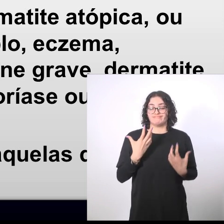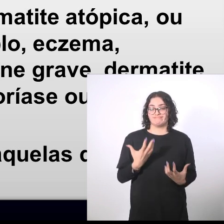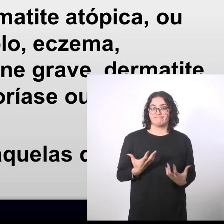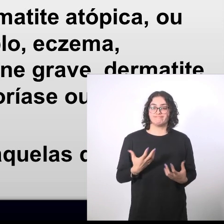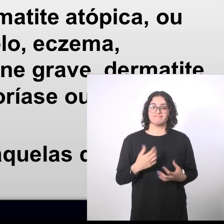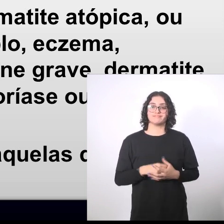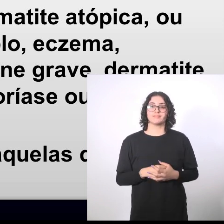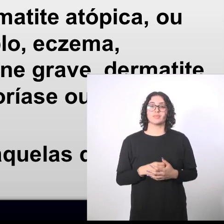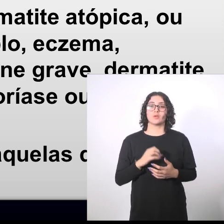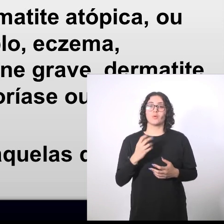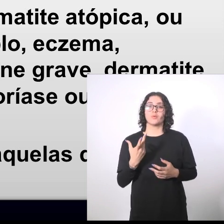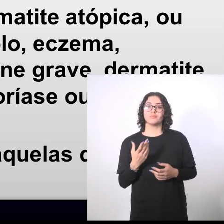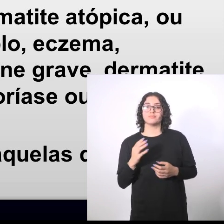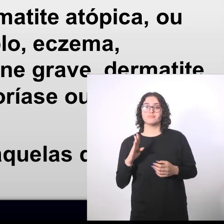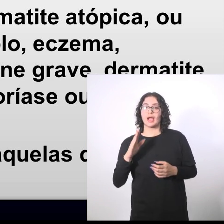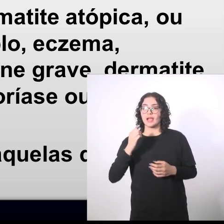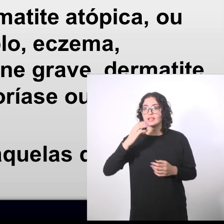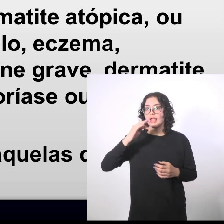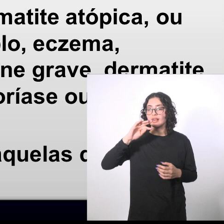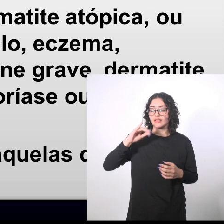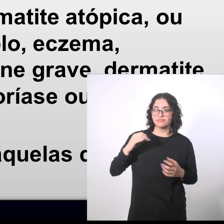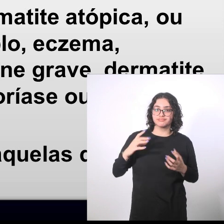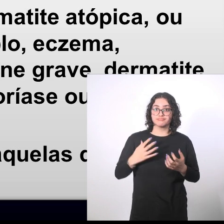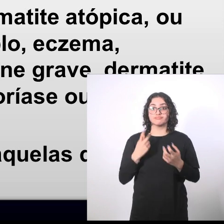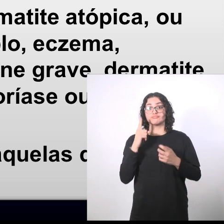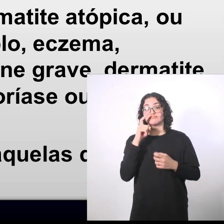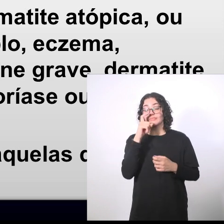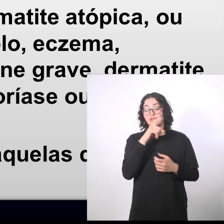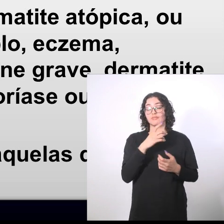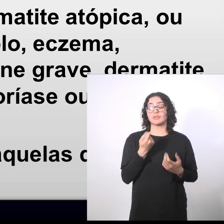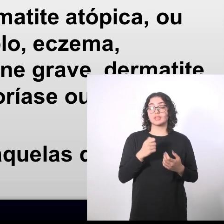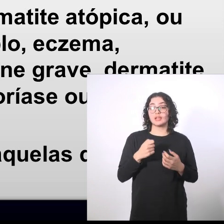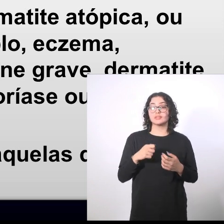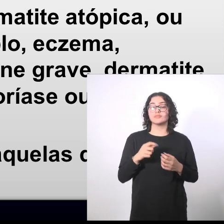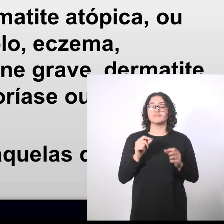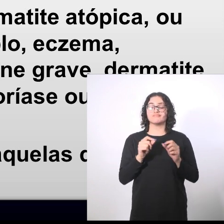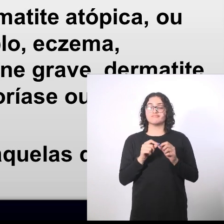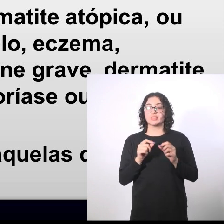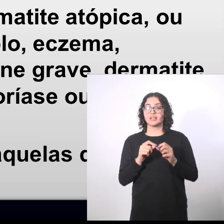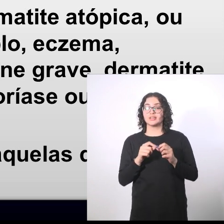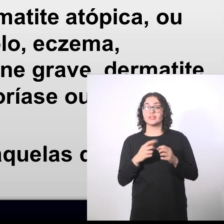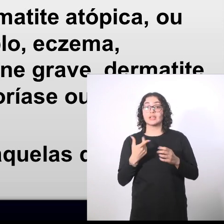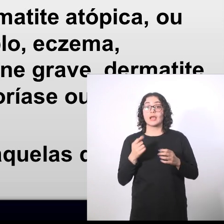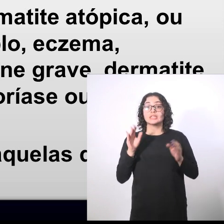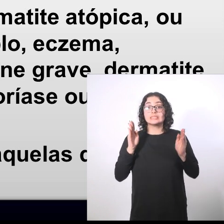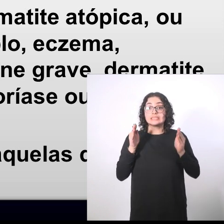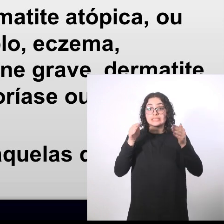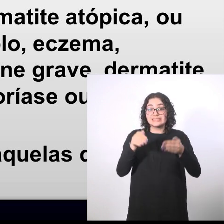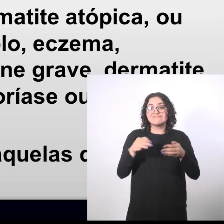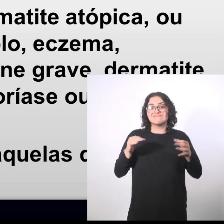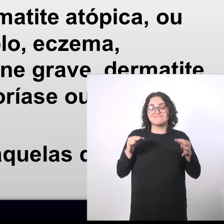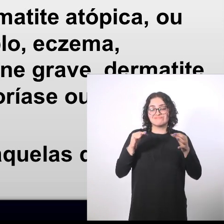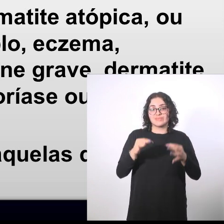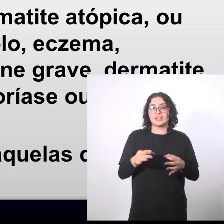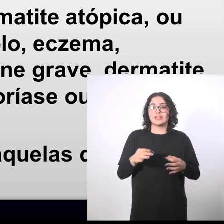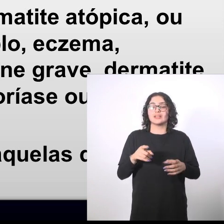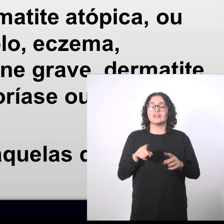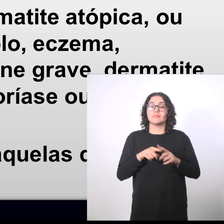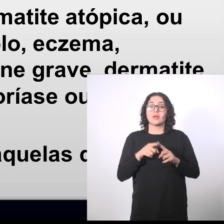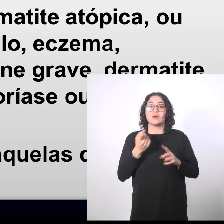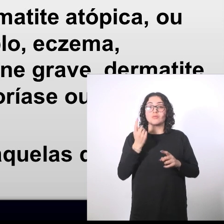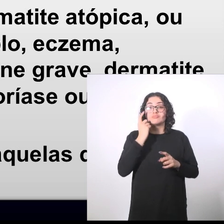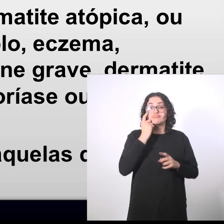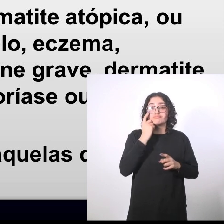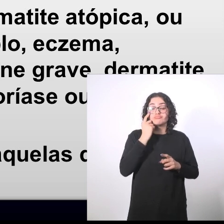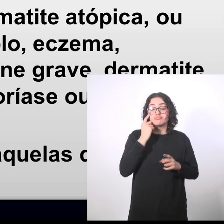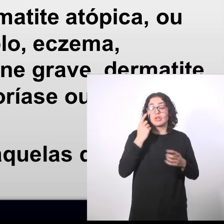complicações bacterianas, que vão necessitar de tratamento específico desses quadros, as lesões oculares, que